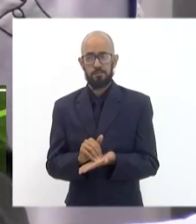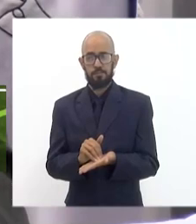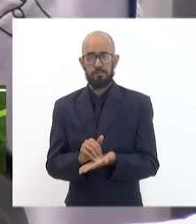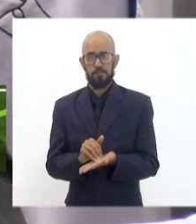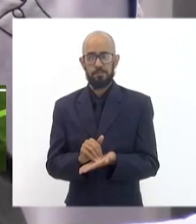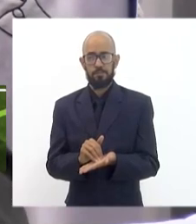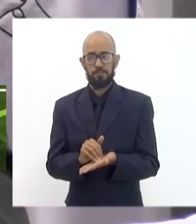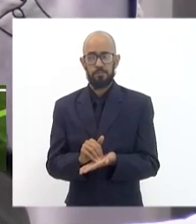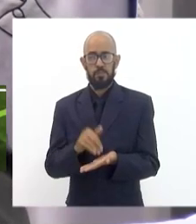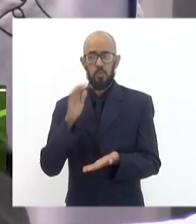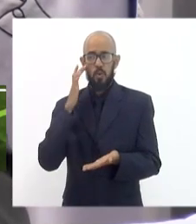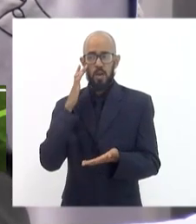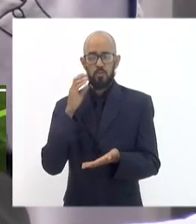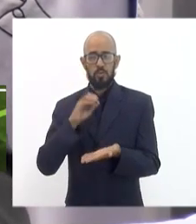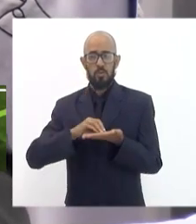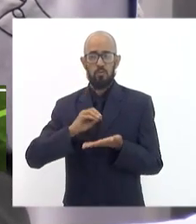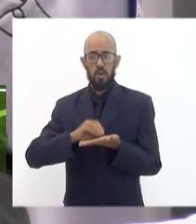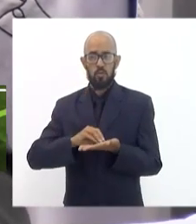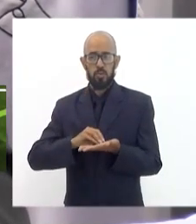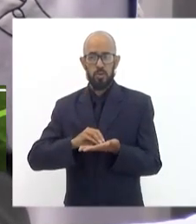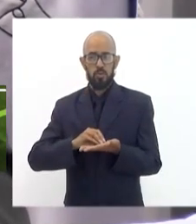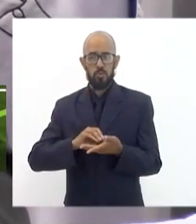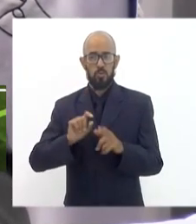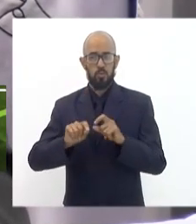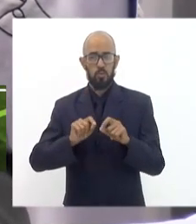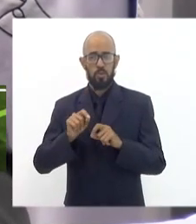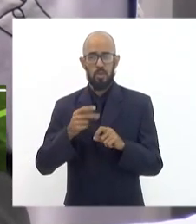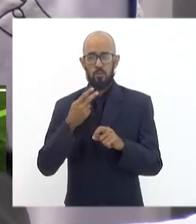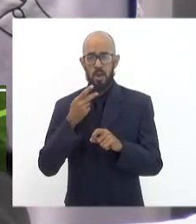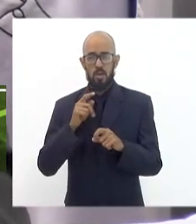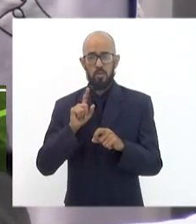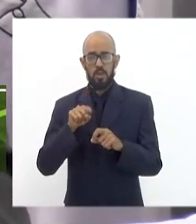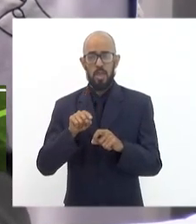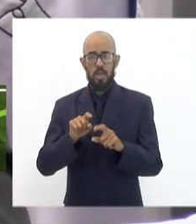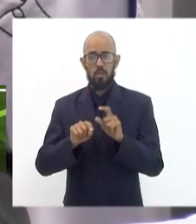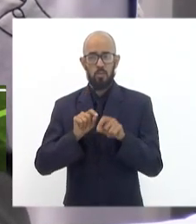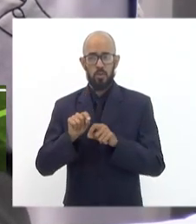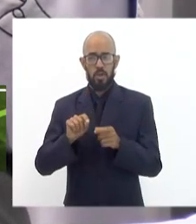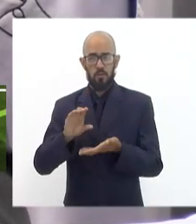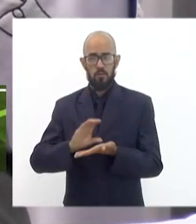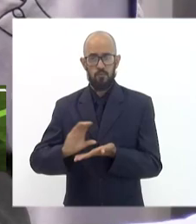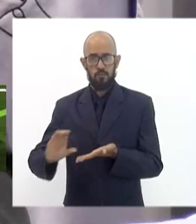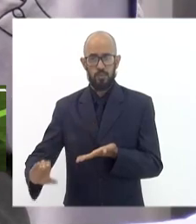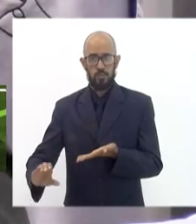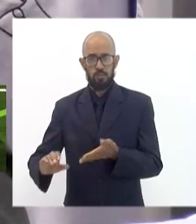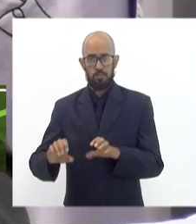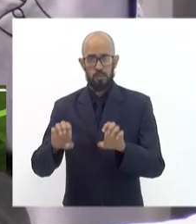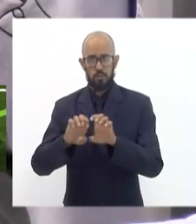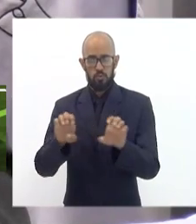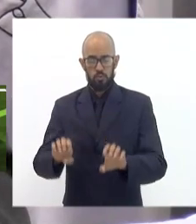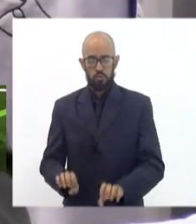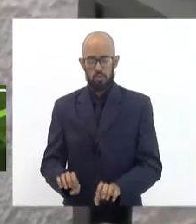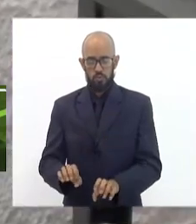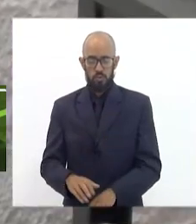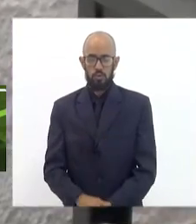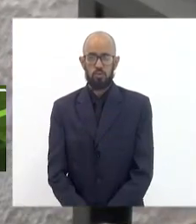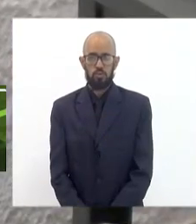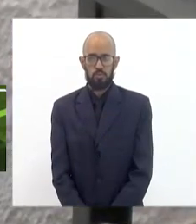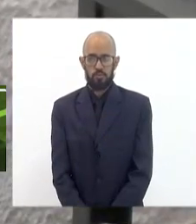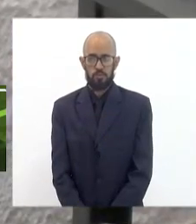o que tá faltando aquilo que eu chamo investimento estruturais